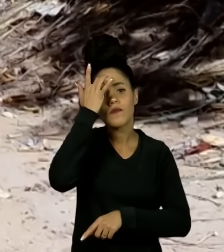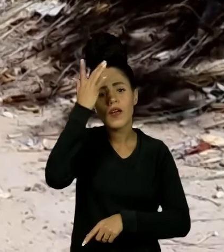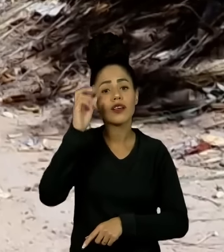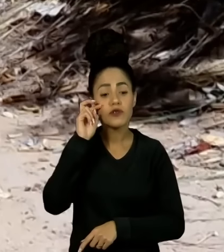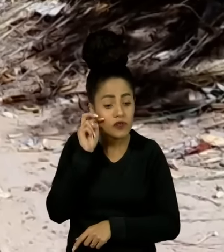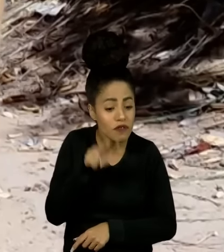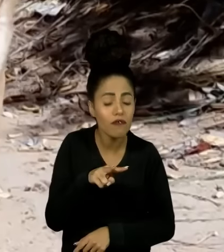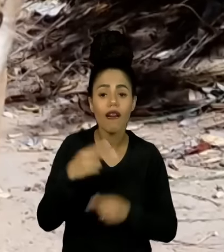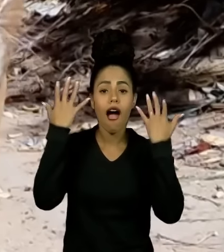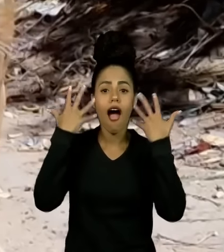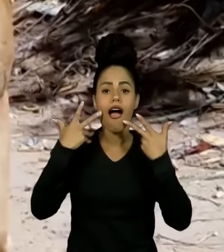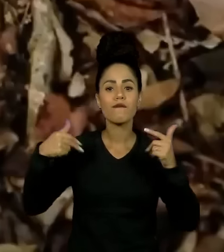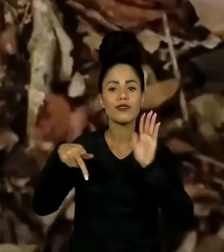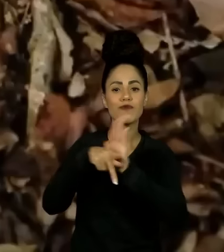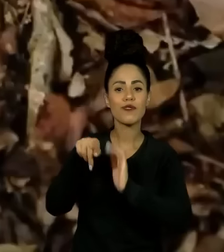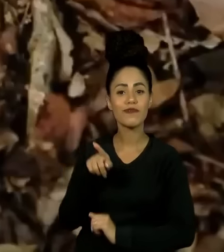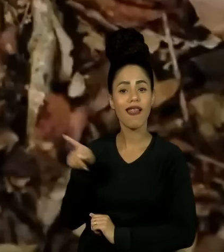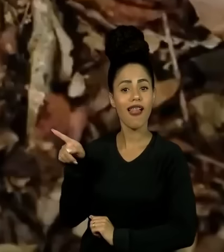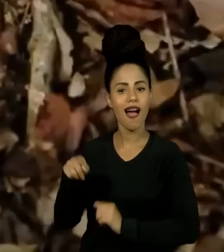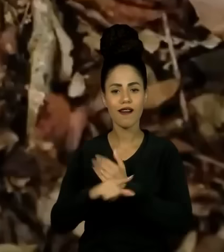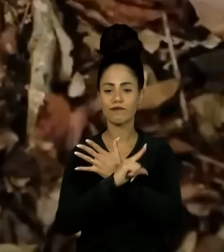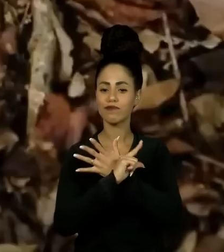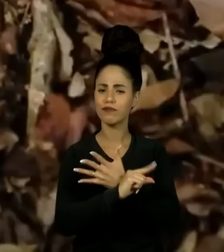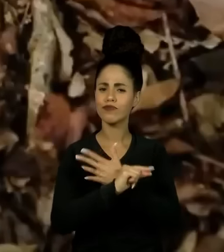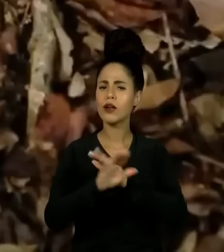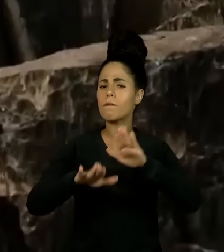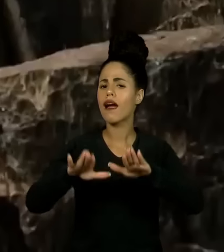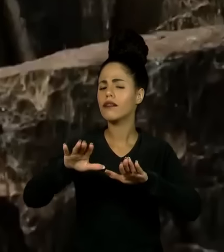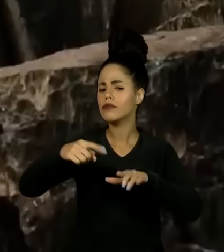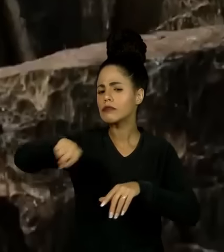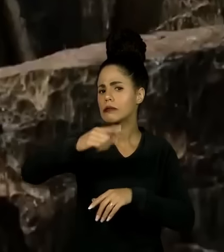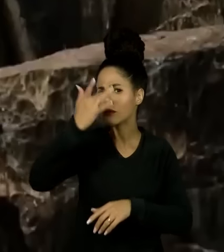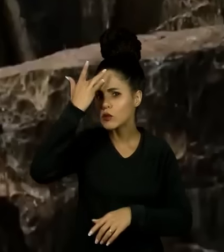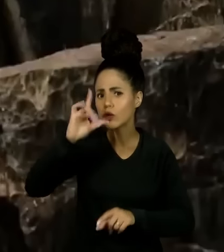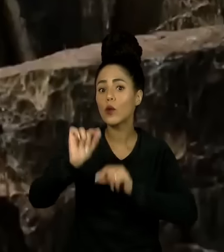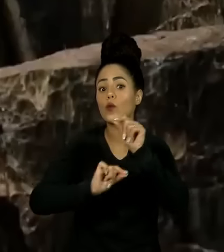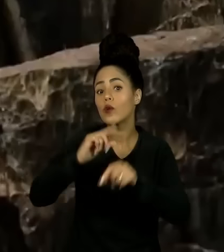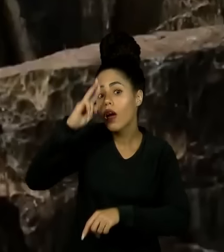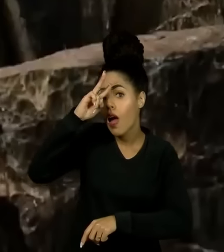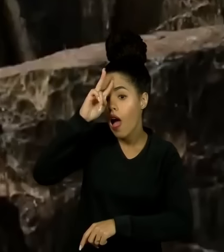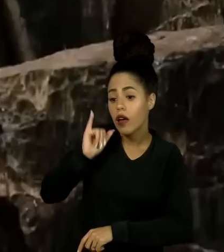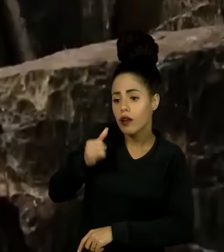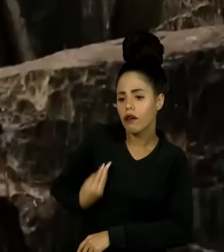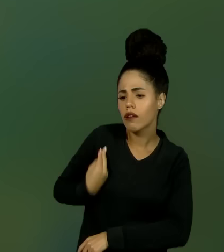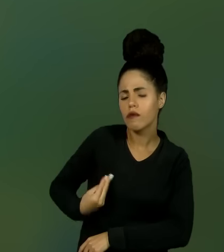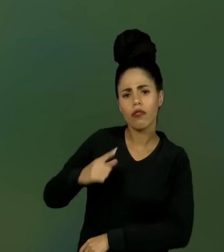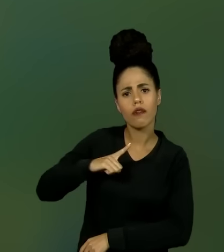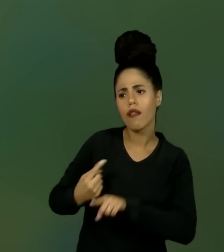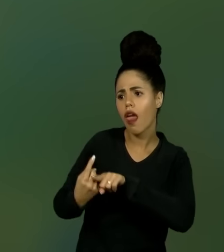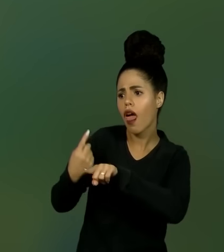avistar animais nativos. O que muitos desconhecem é a história da ocupação